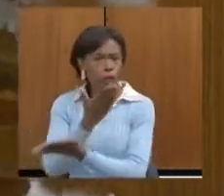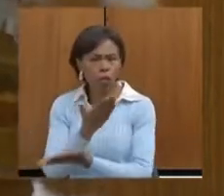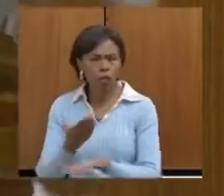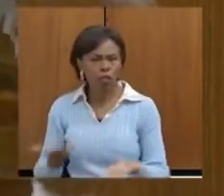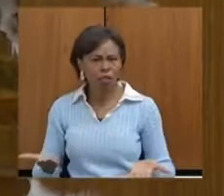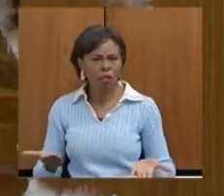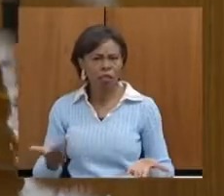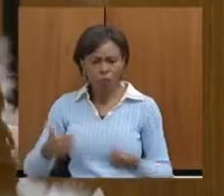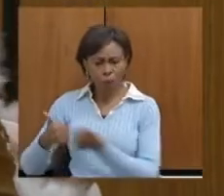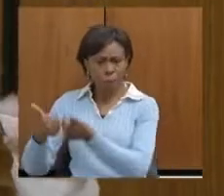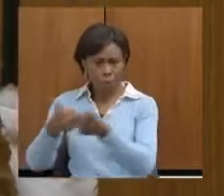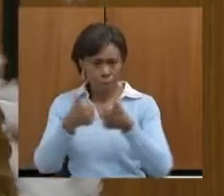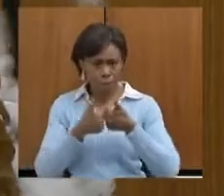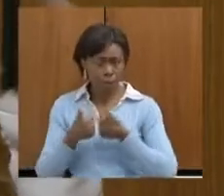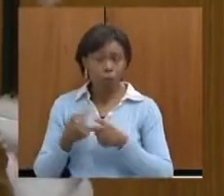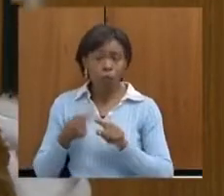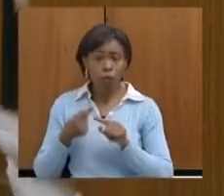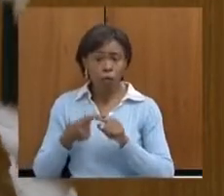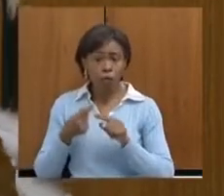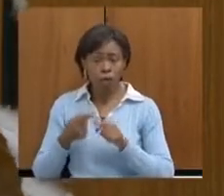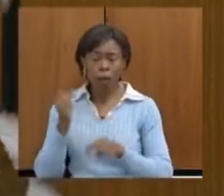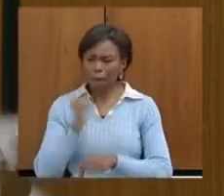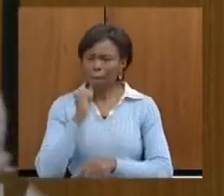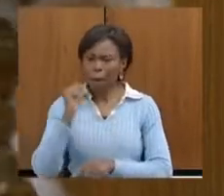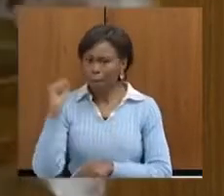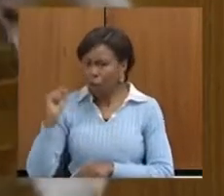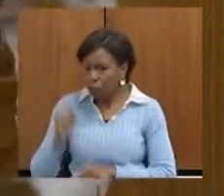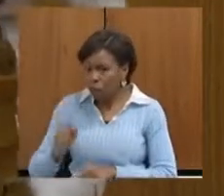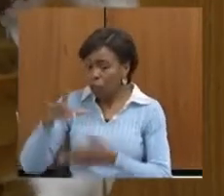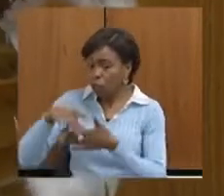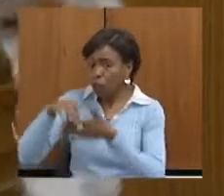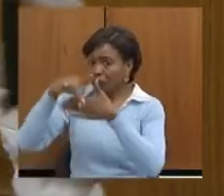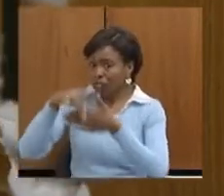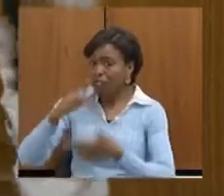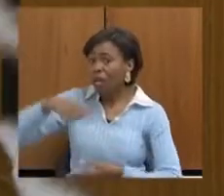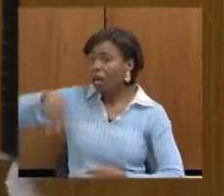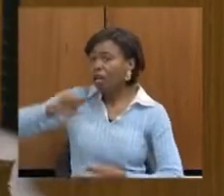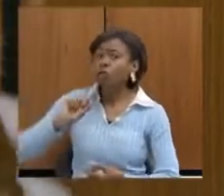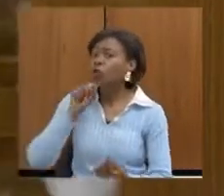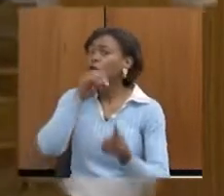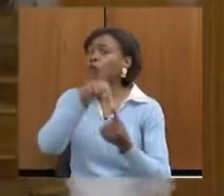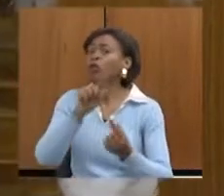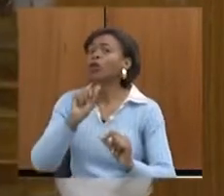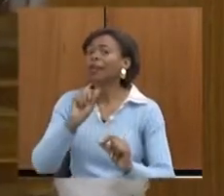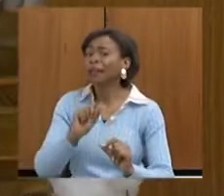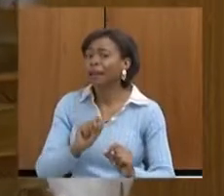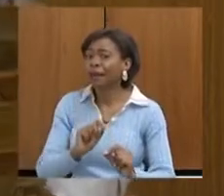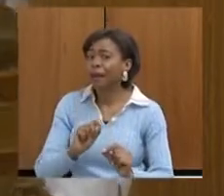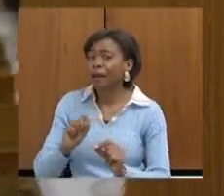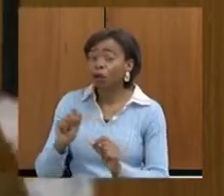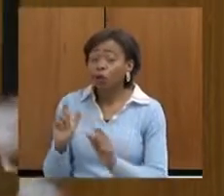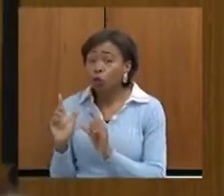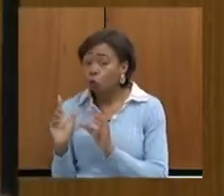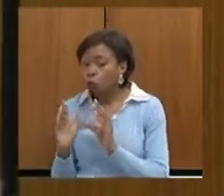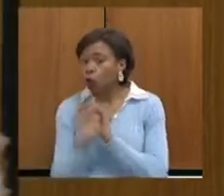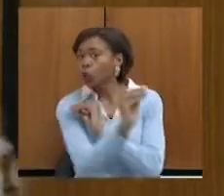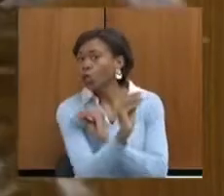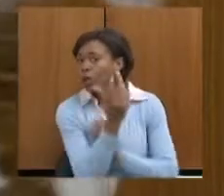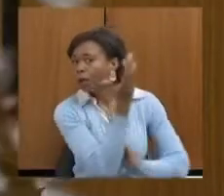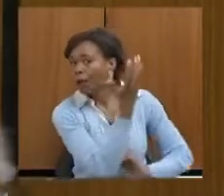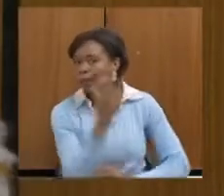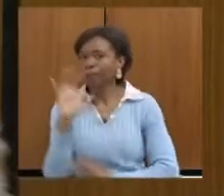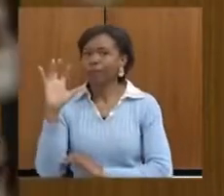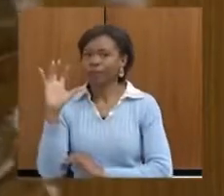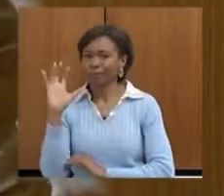pode melancia das redondezas porque quando mataram uma liderança o destino deles era ocorrer pelas matas né o local